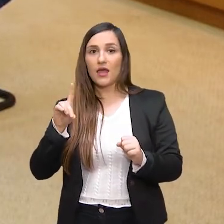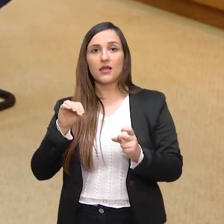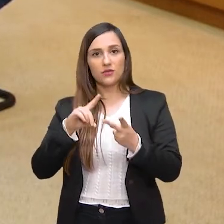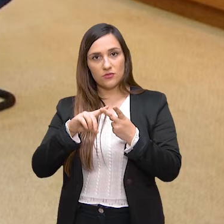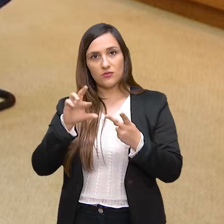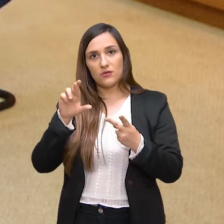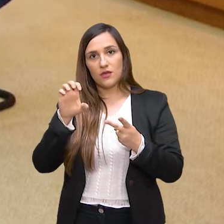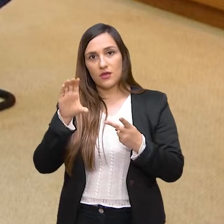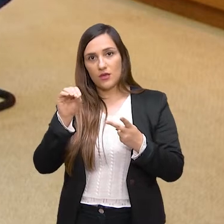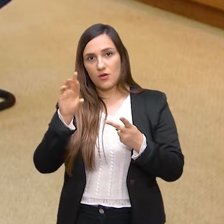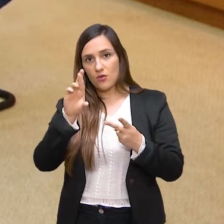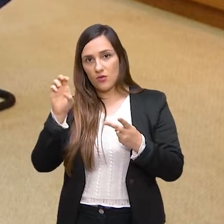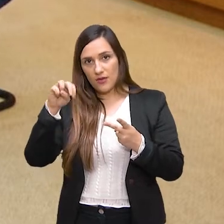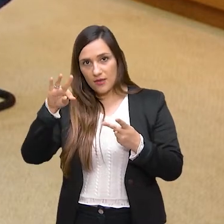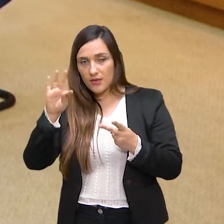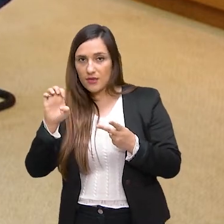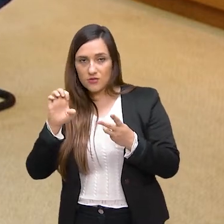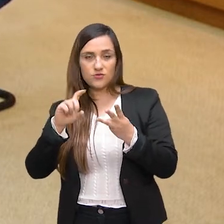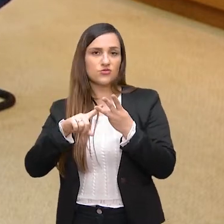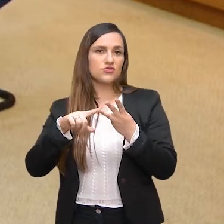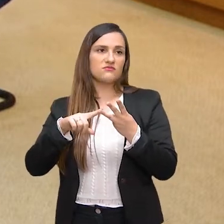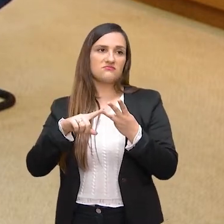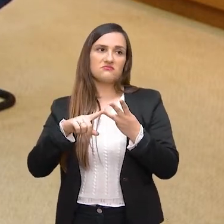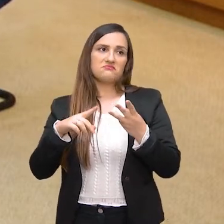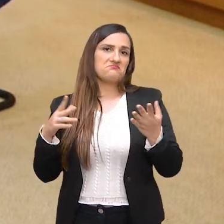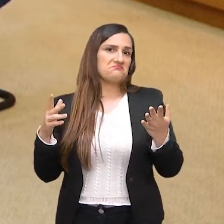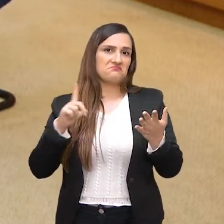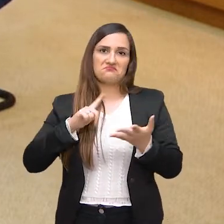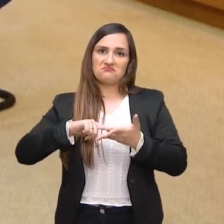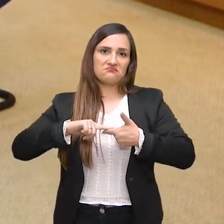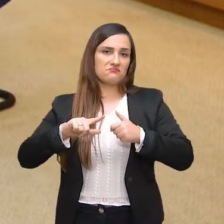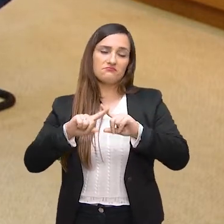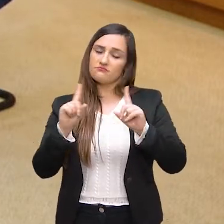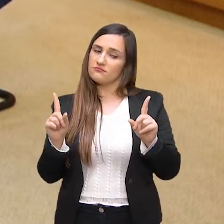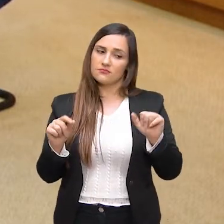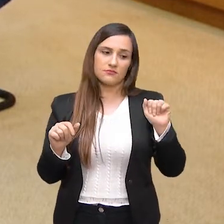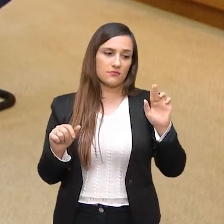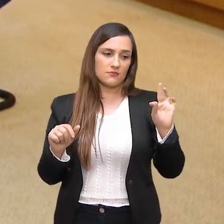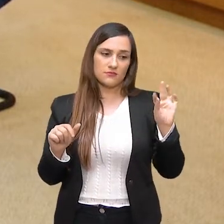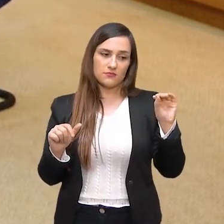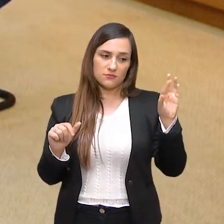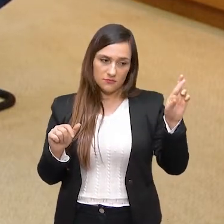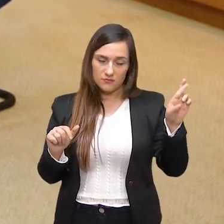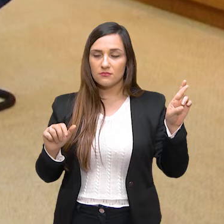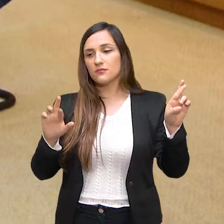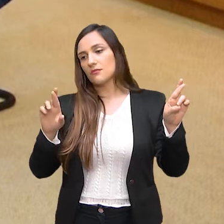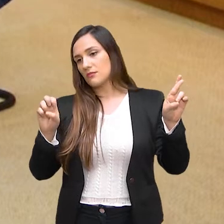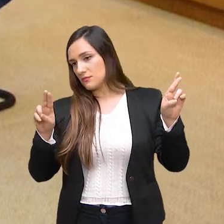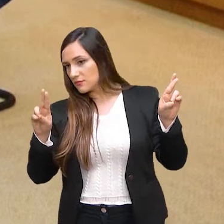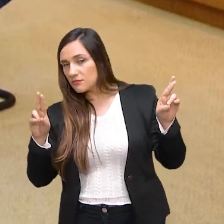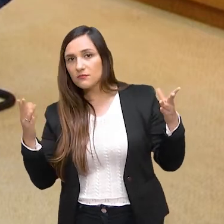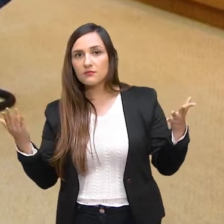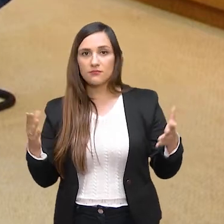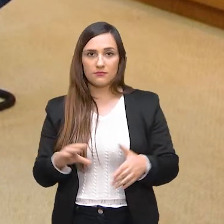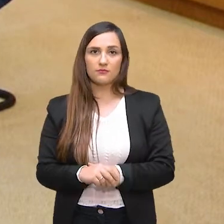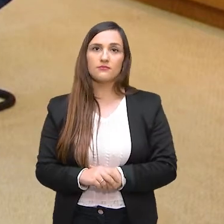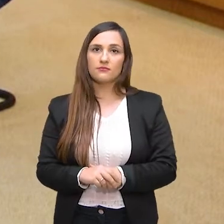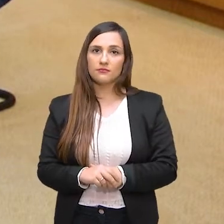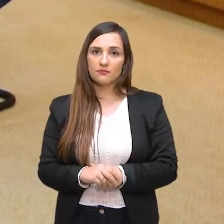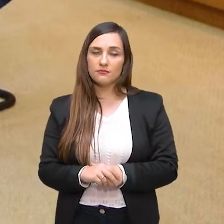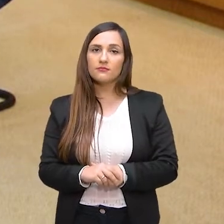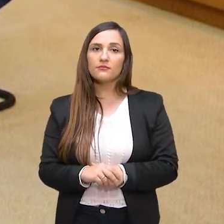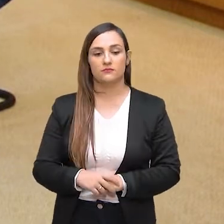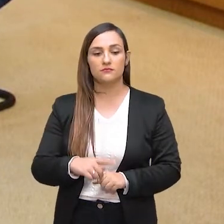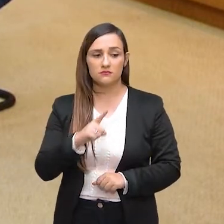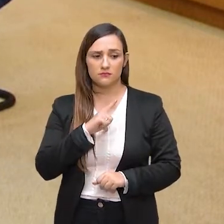demandado, recorrente, recorrido, conforme a fase do processo, mas a regra geral é essa. E tem alguns fenômenos